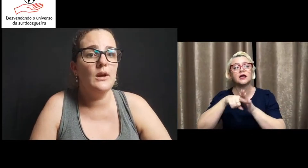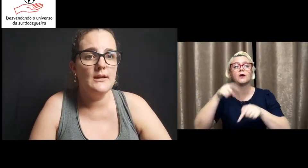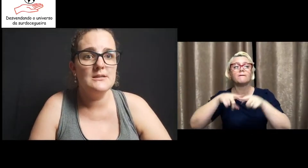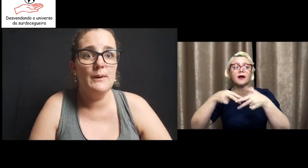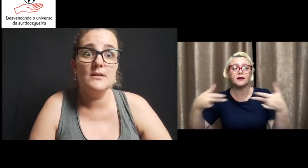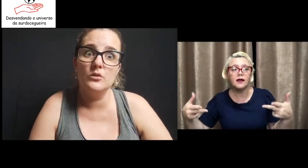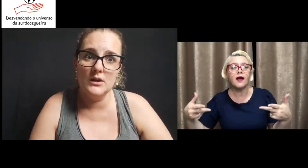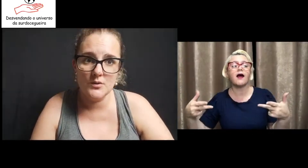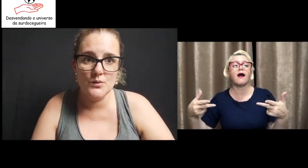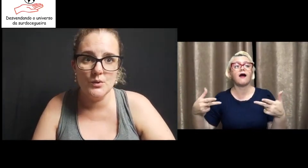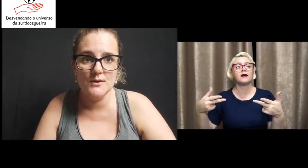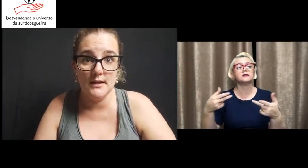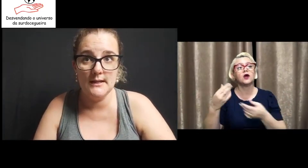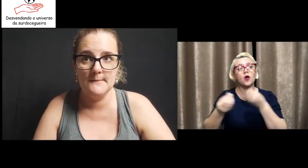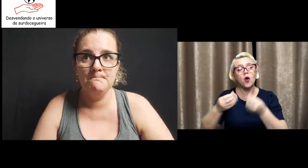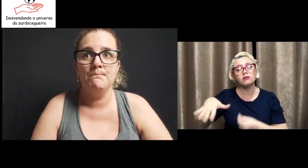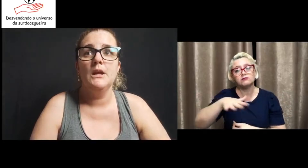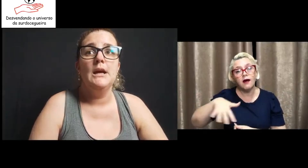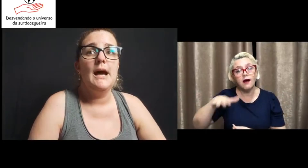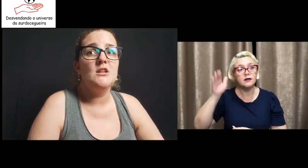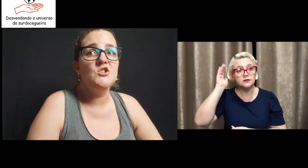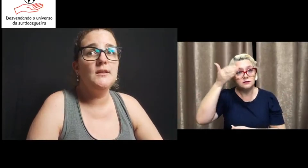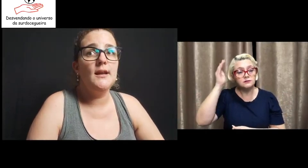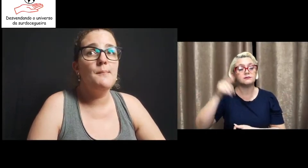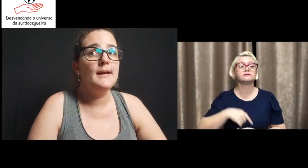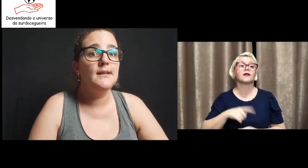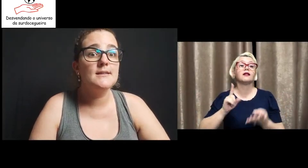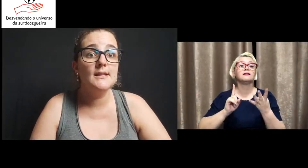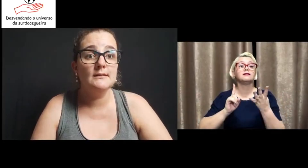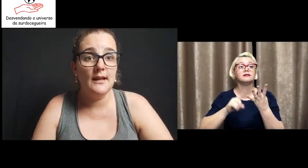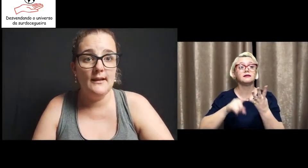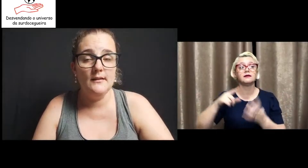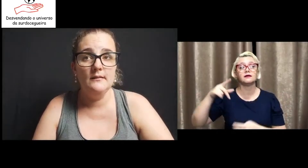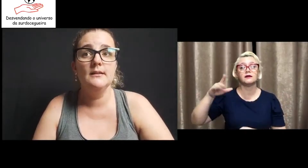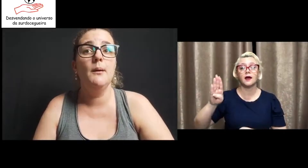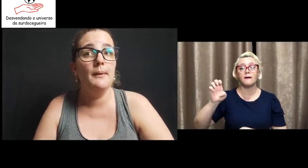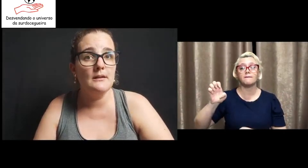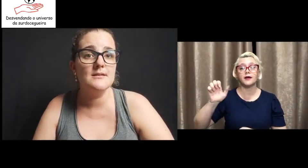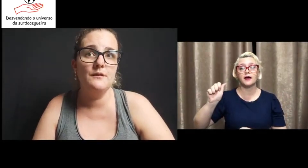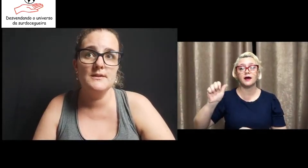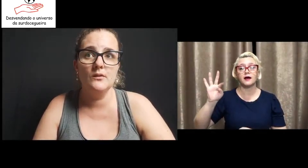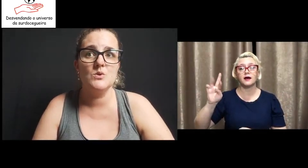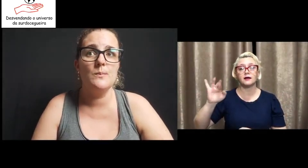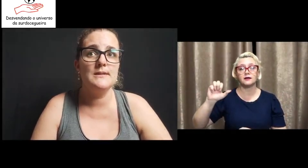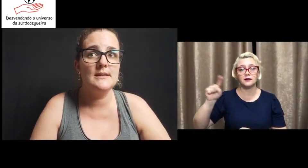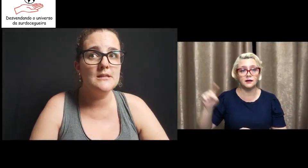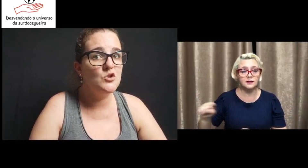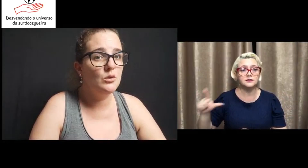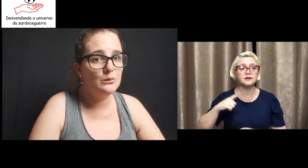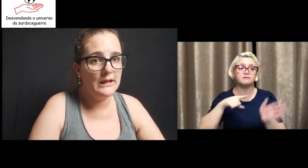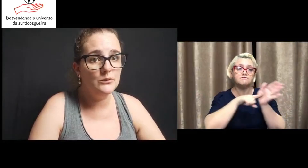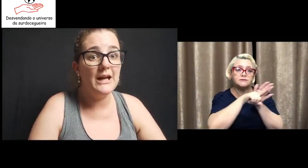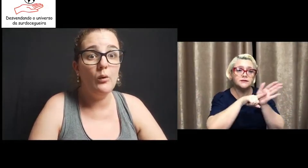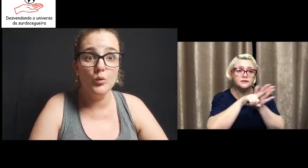ciências naturais para estudantes com surdo-cegueira. A gente tem a Beatriz Critelli, que também está fazendo a sua pesquisa